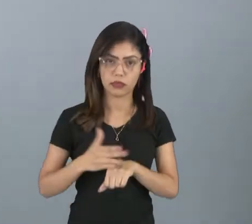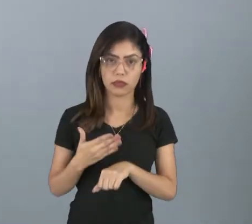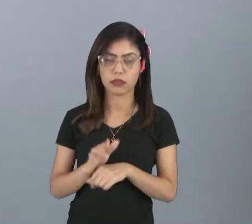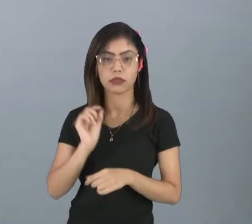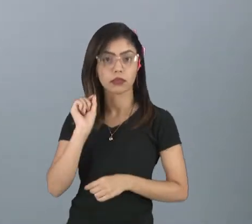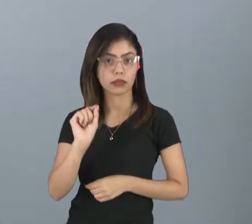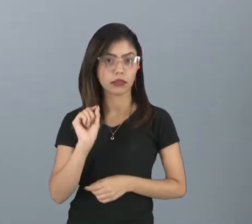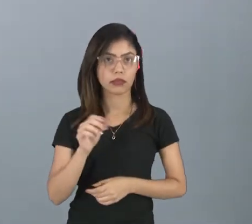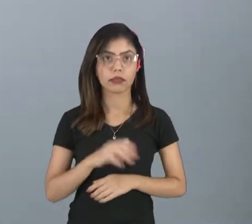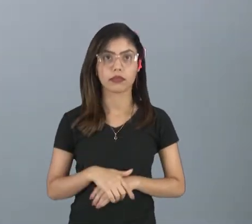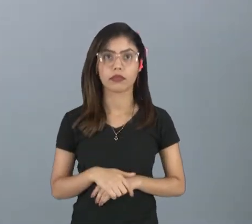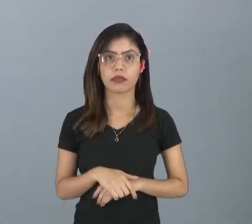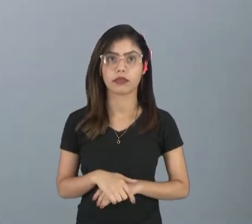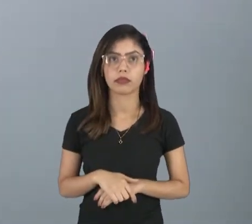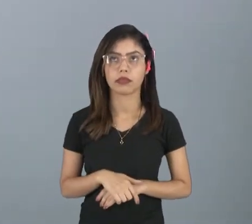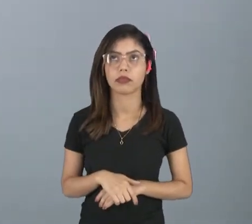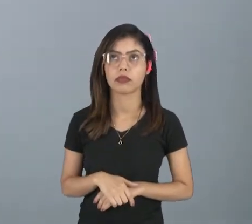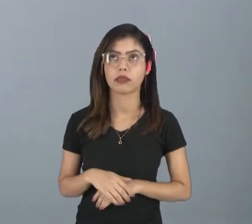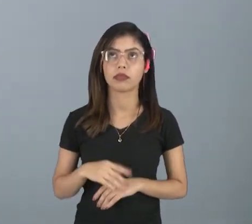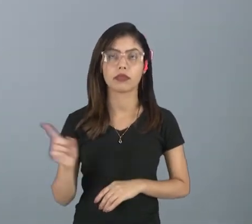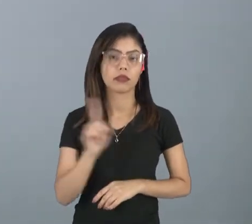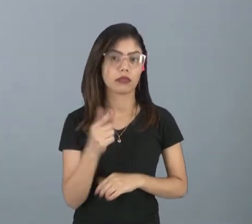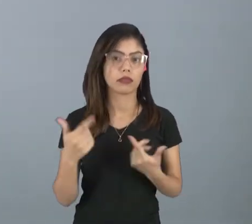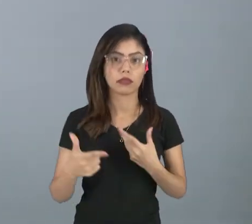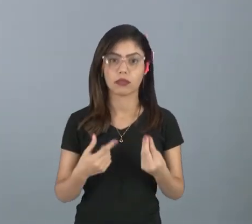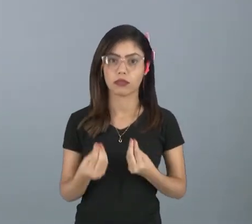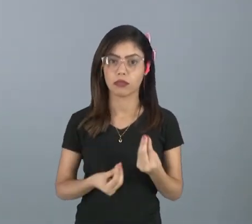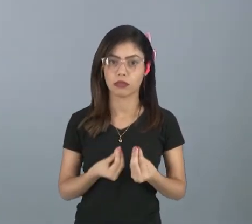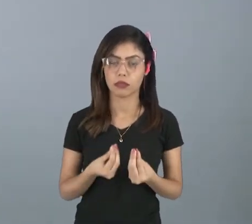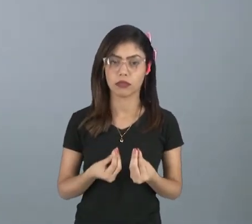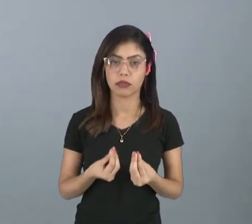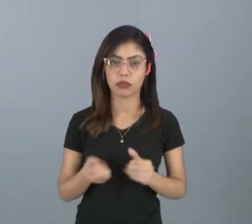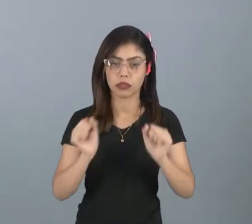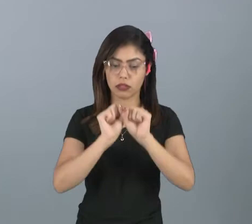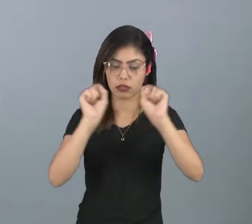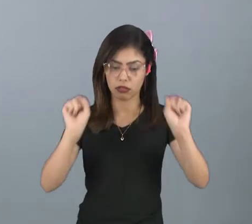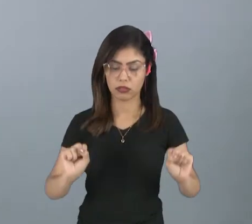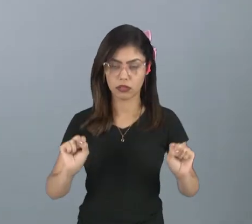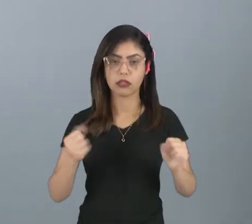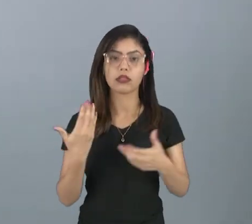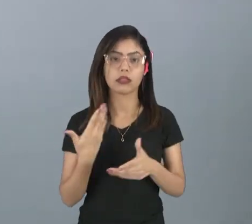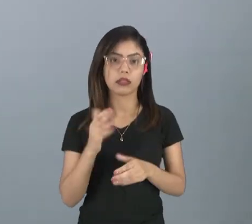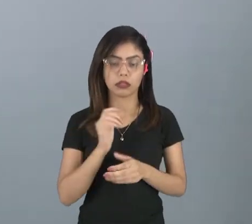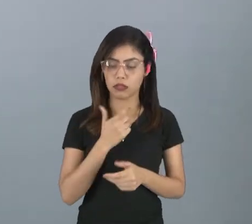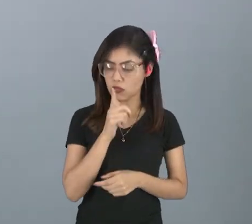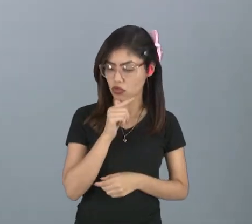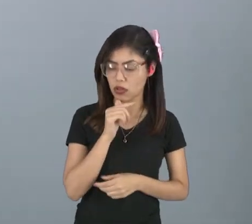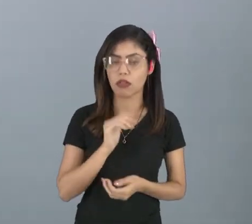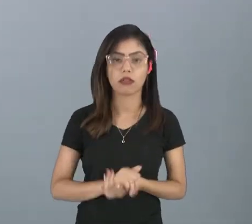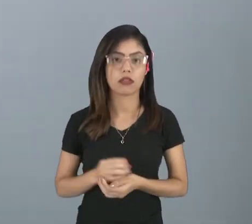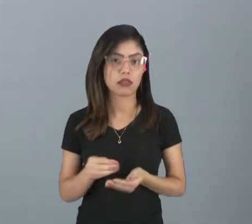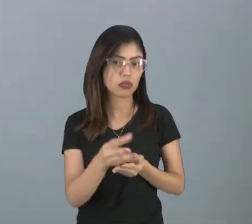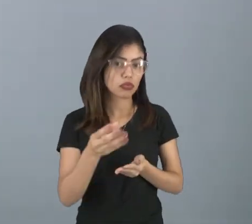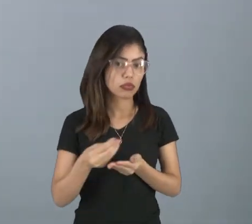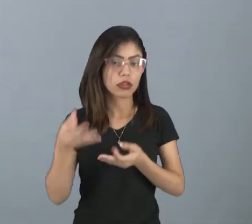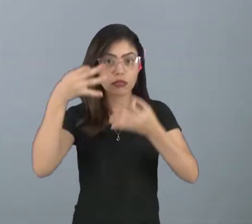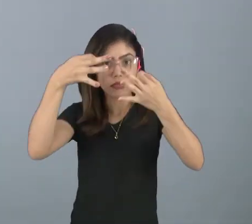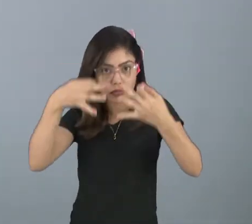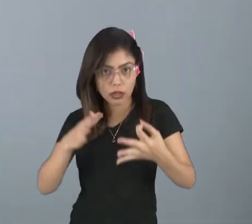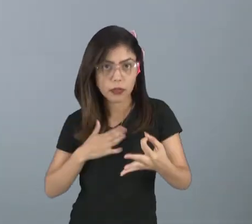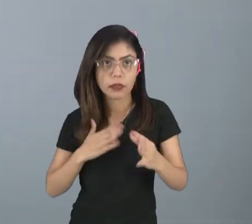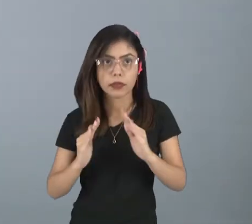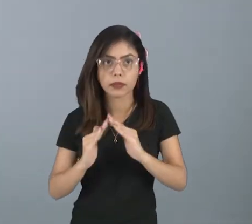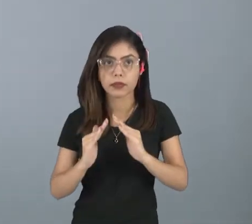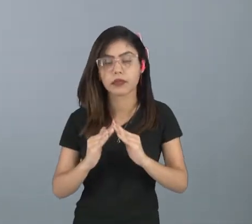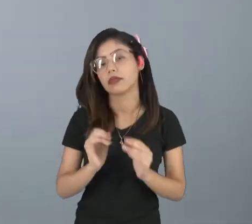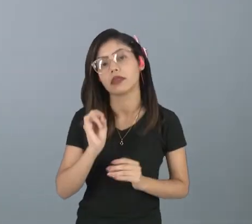cotidiano é o seguinte, que não adianta, né, ter a estação de tratamento acontecendo de água, para que a água seja distribuída de forma adequada para minha